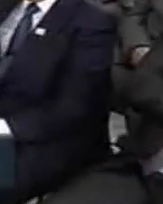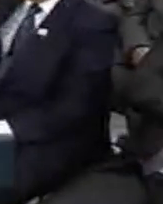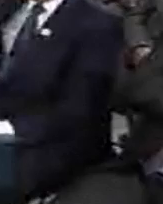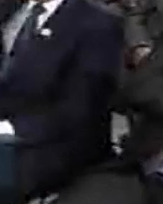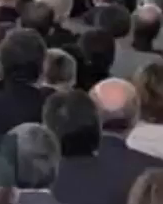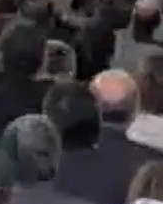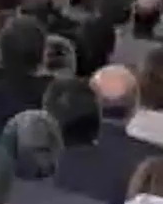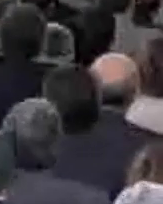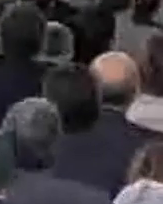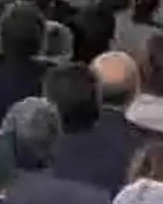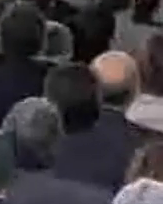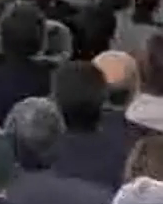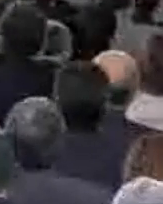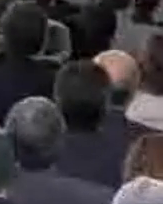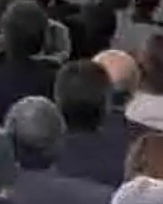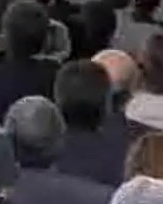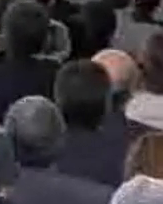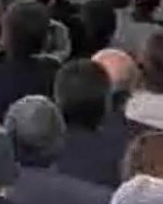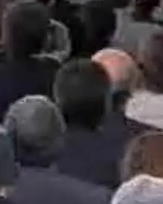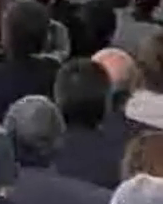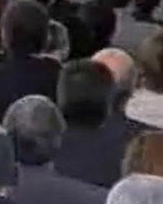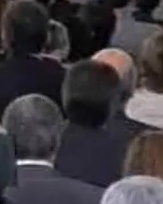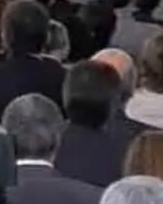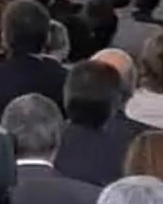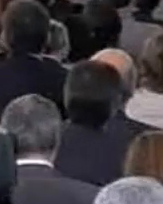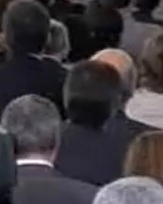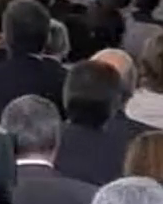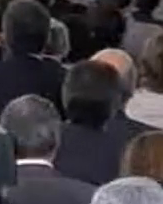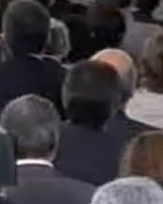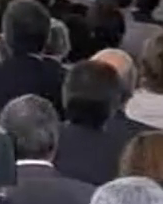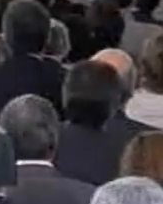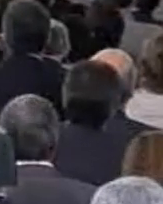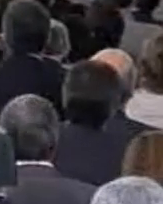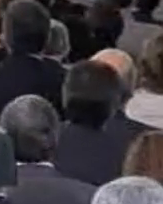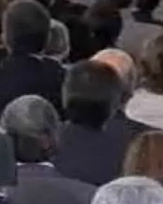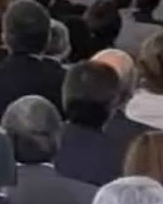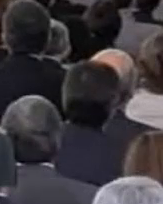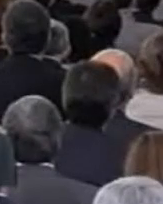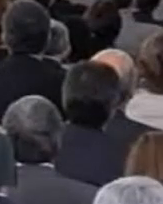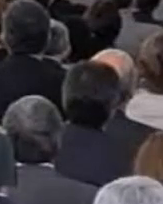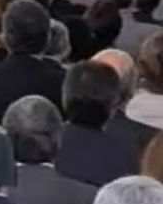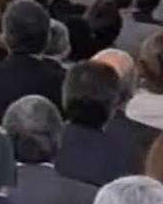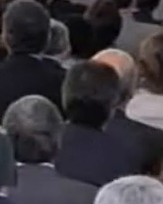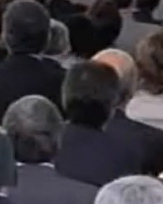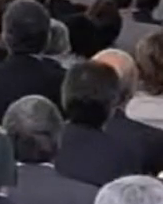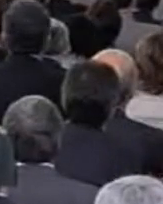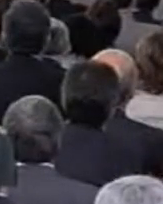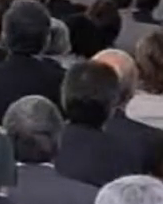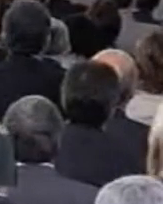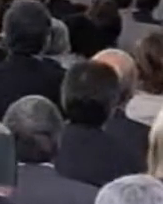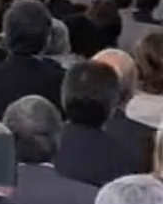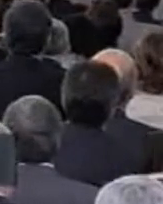Hoje, a partir de agora, começa o Ciência Sem Fronteira.